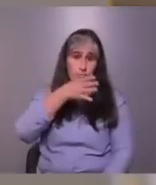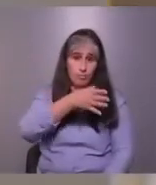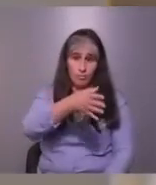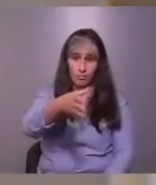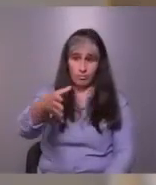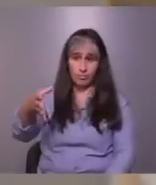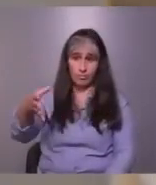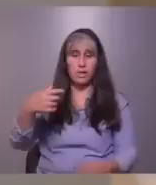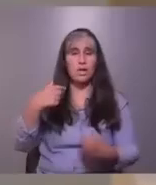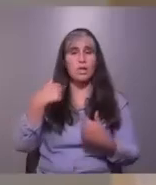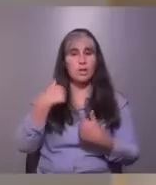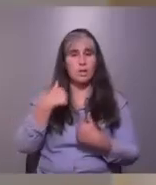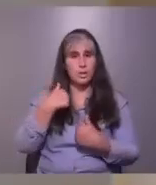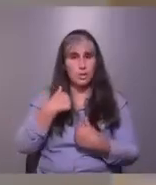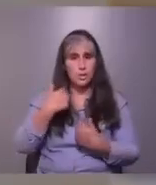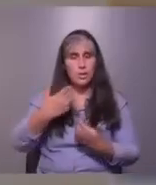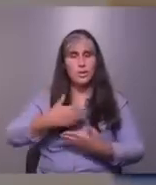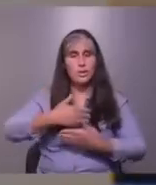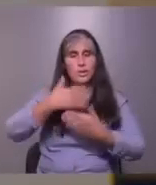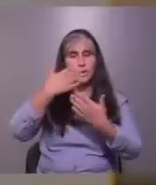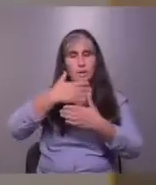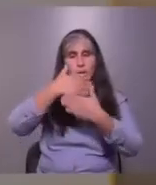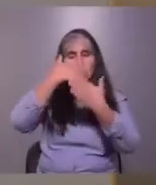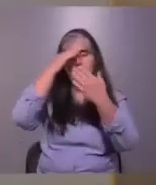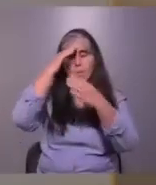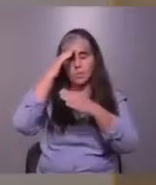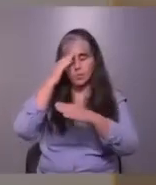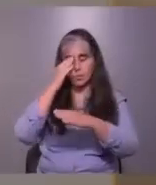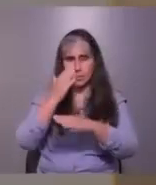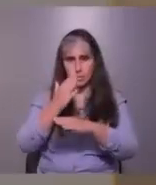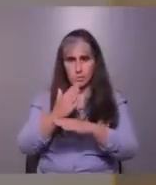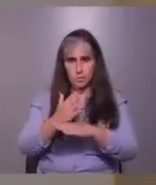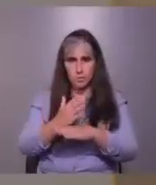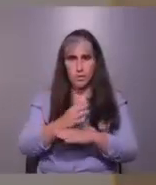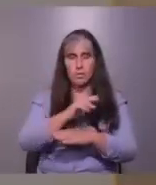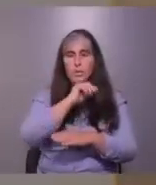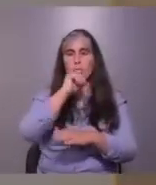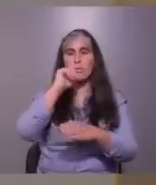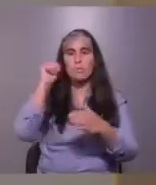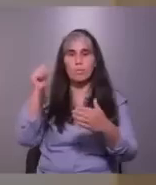Thank you.